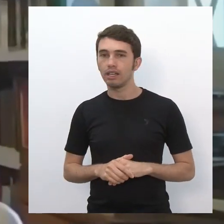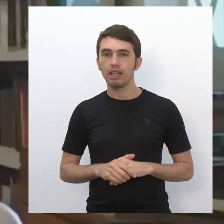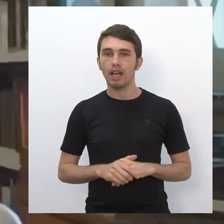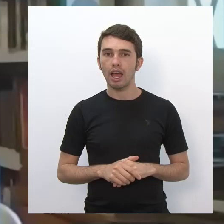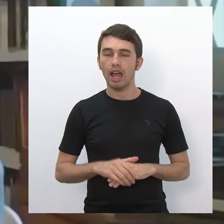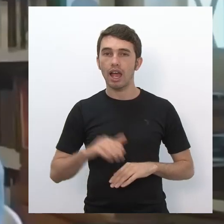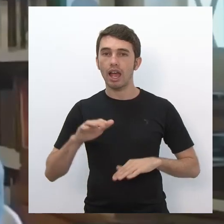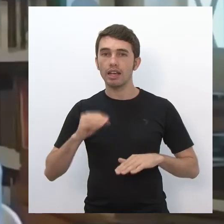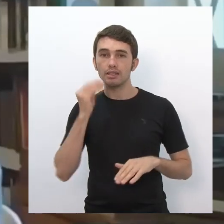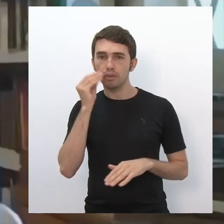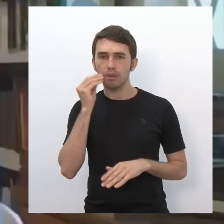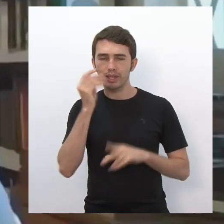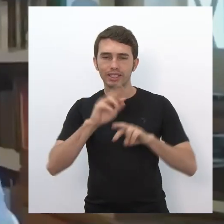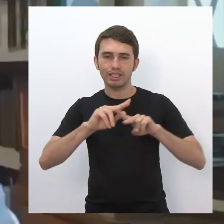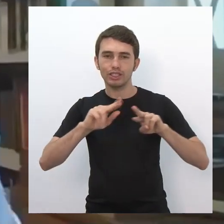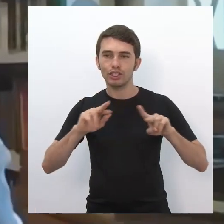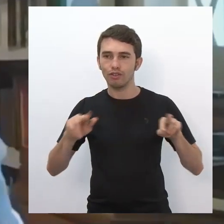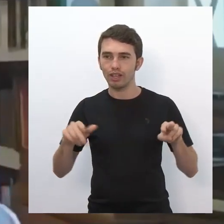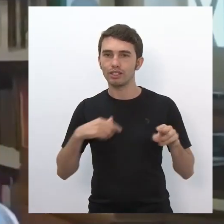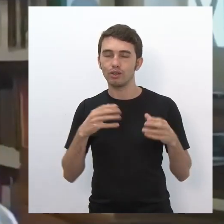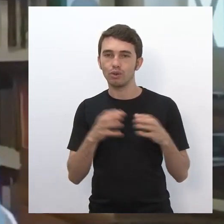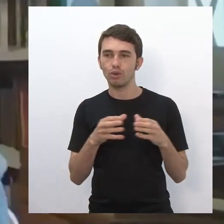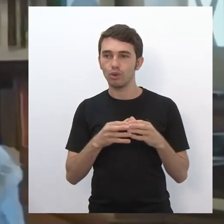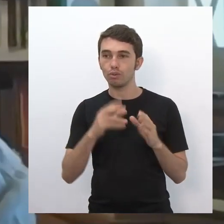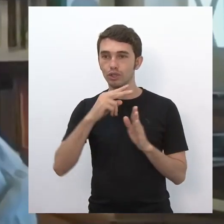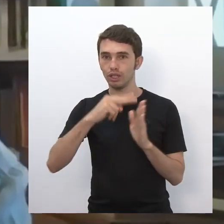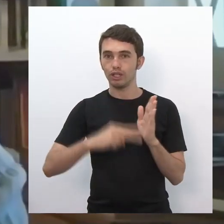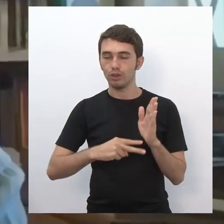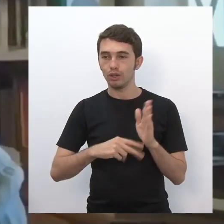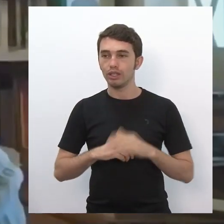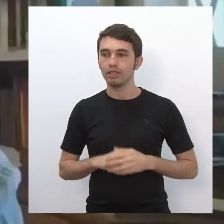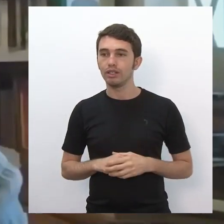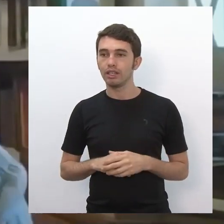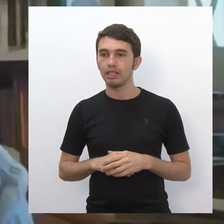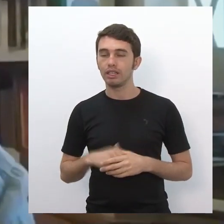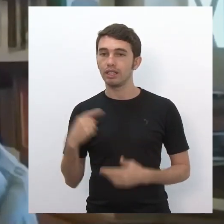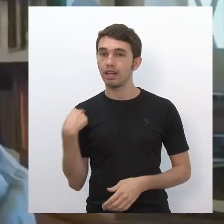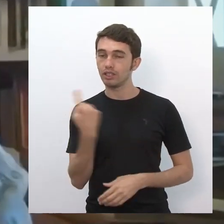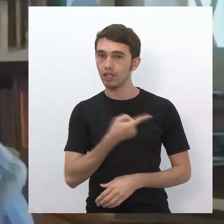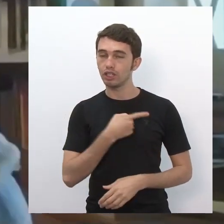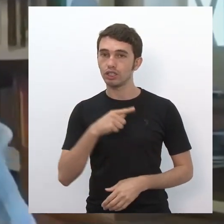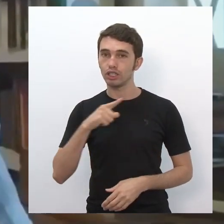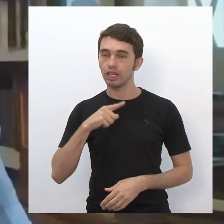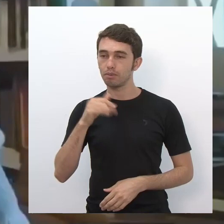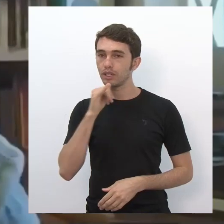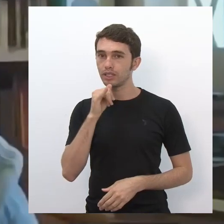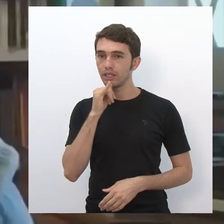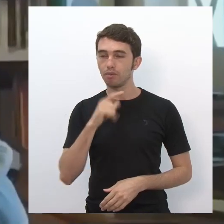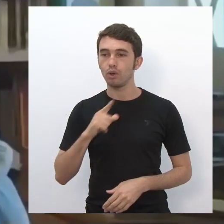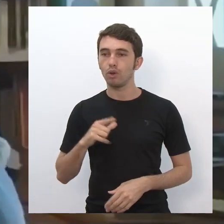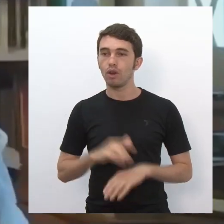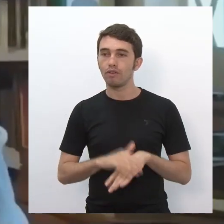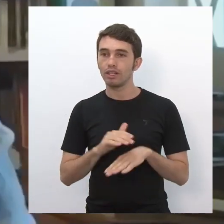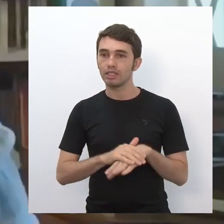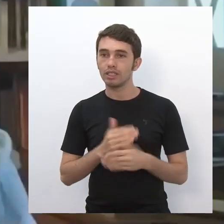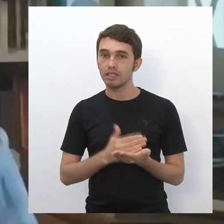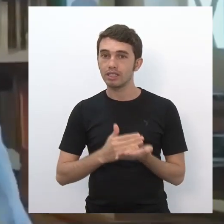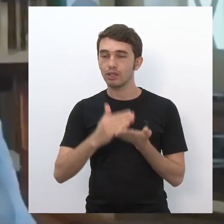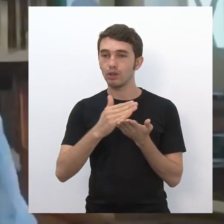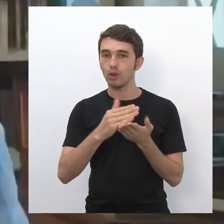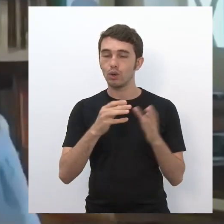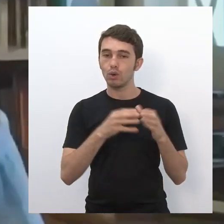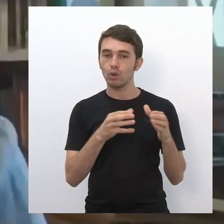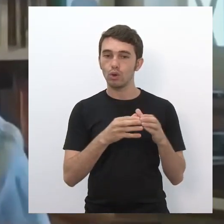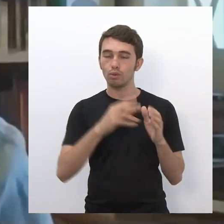fazer experiências diversas com clubes de leitura, né? Então, nós temos, por exemplo, começamos a fazer clubes de